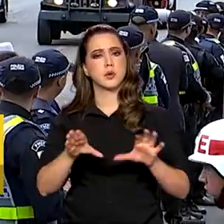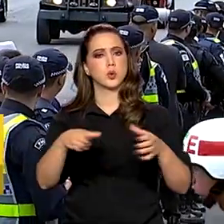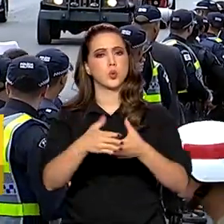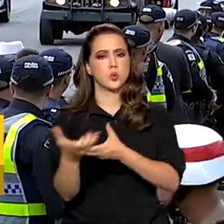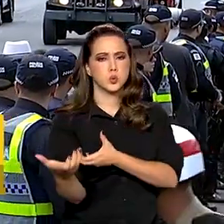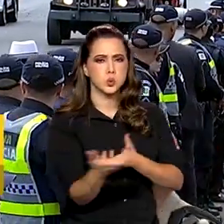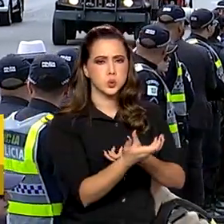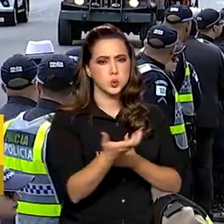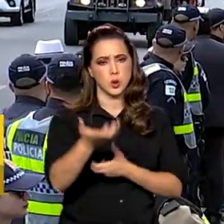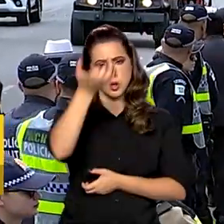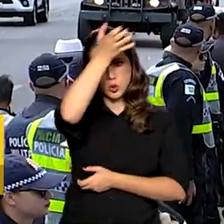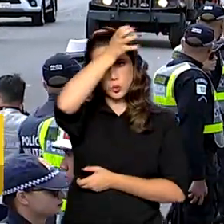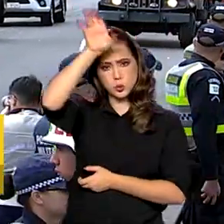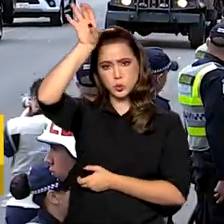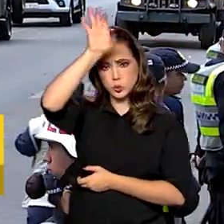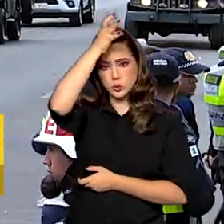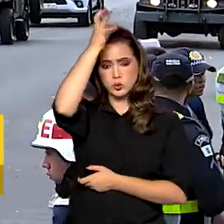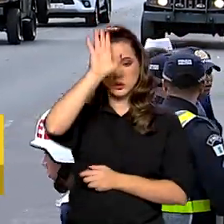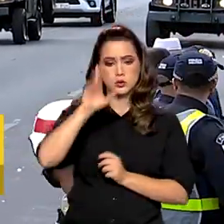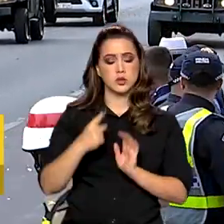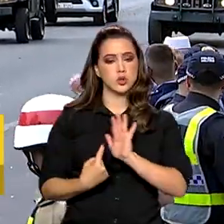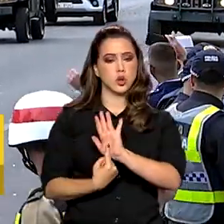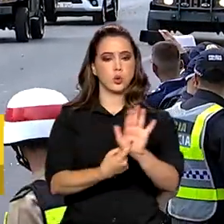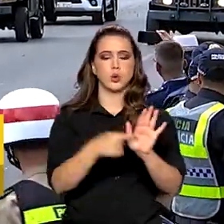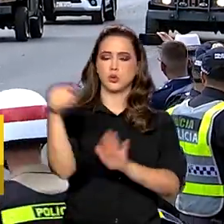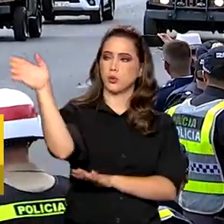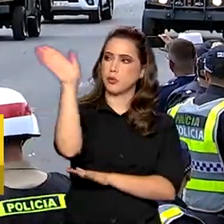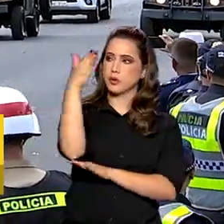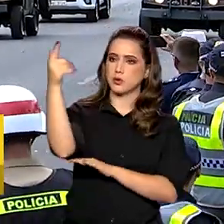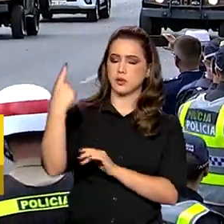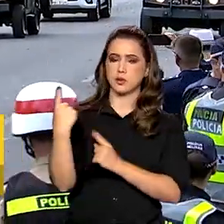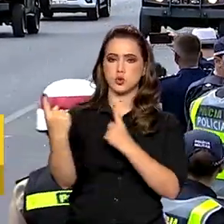Federal, com seus respectivos estandartes.